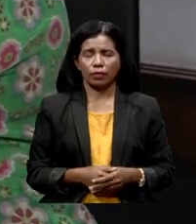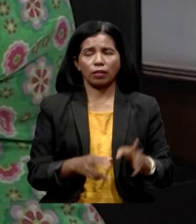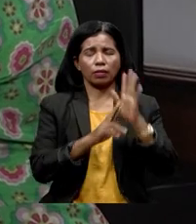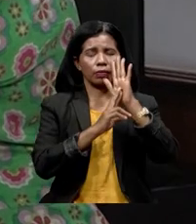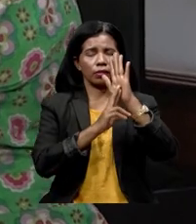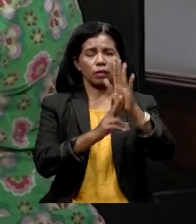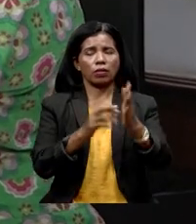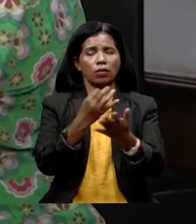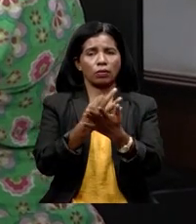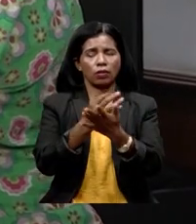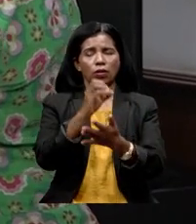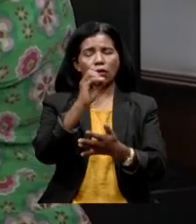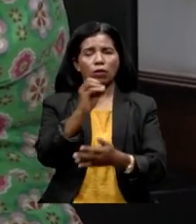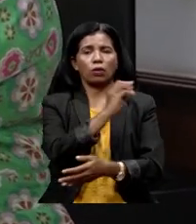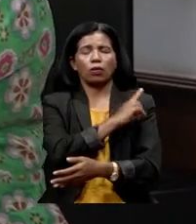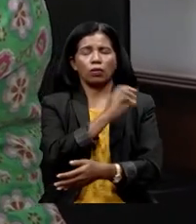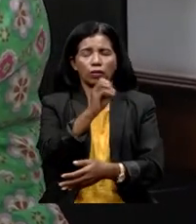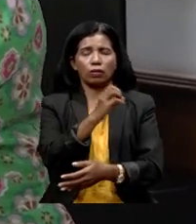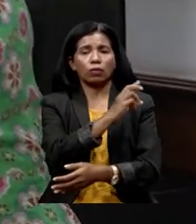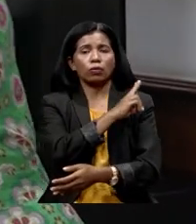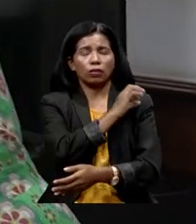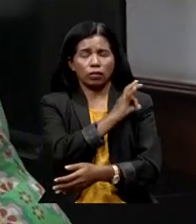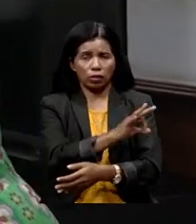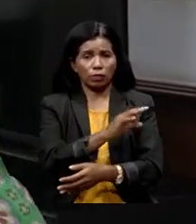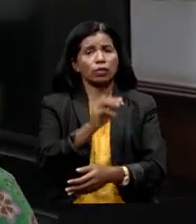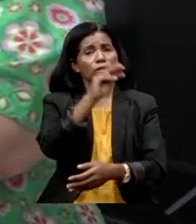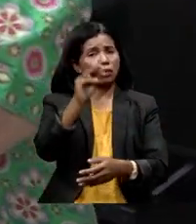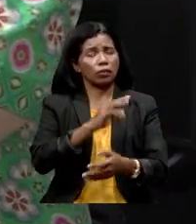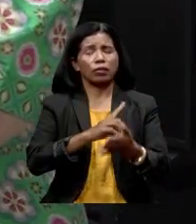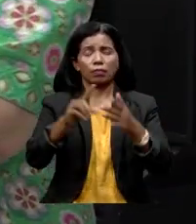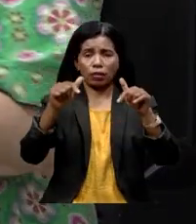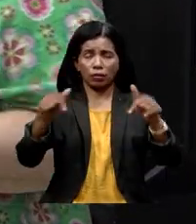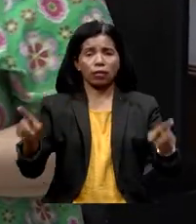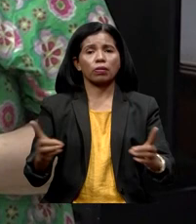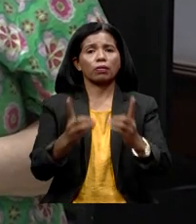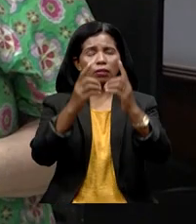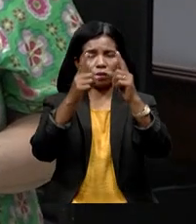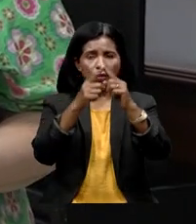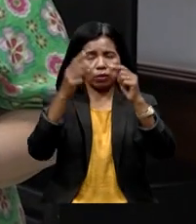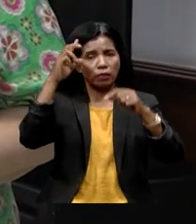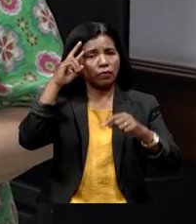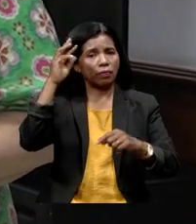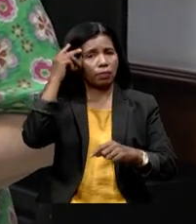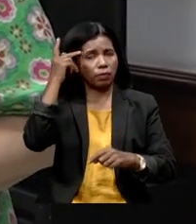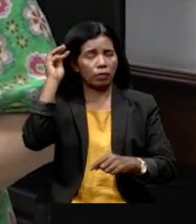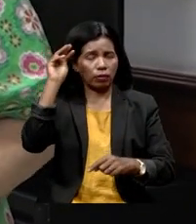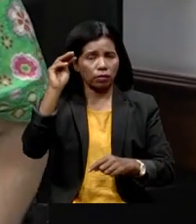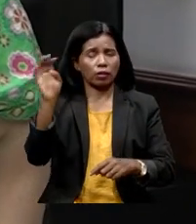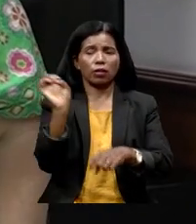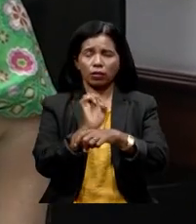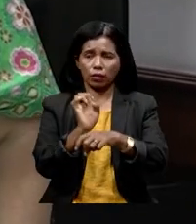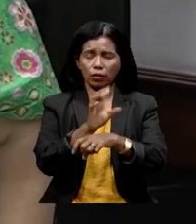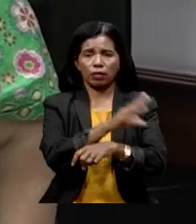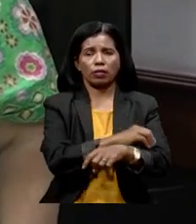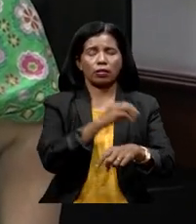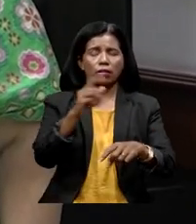Representante Fundo Nações Unidas Balaboric e a segunda semana nem, a Soromalo, o vice-primeiro-ministro, no ministro Assunto Econômico, no